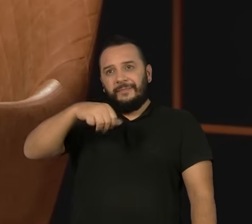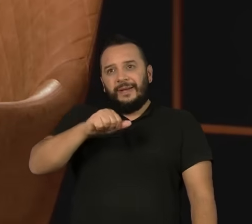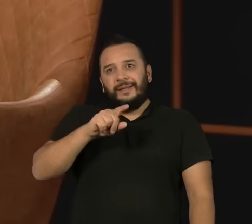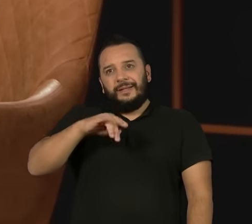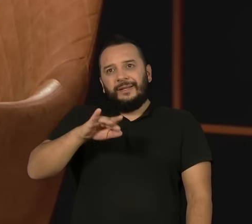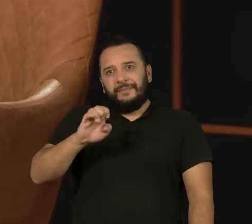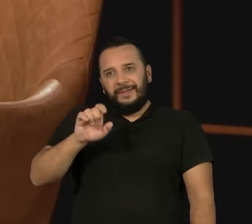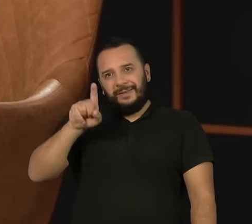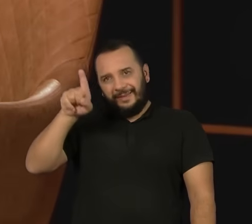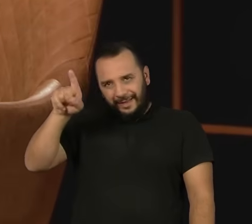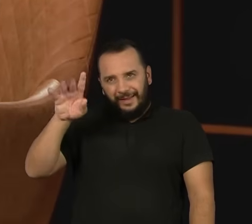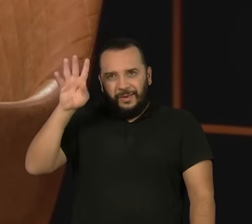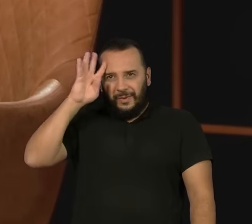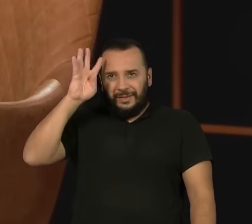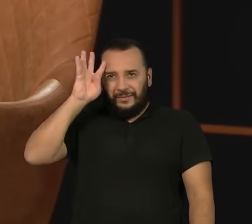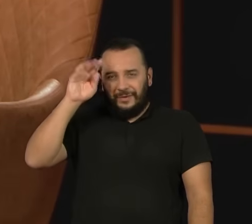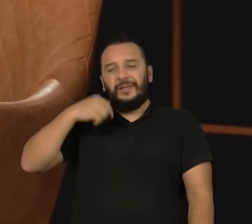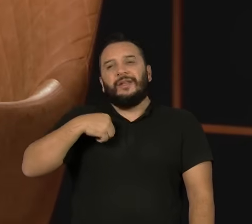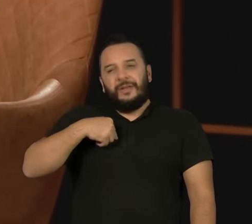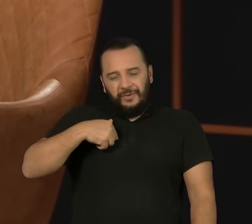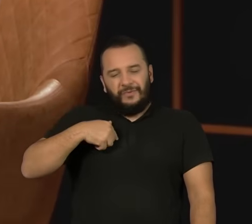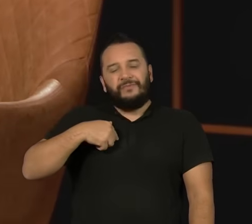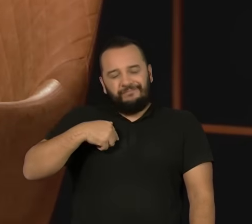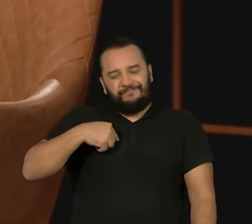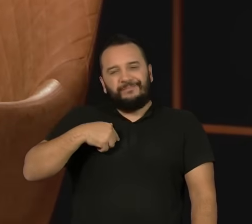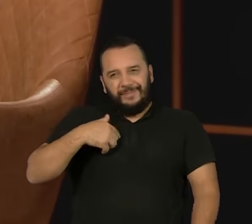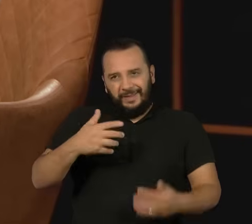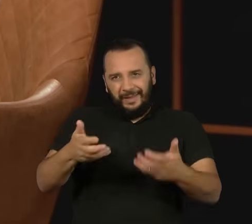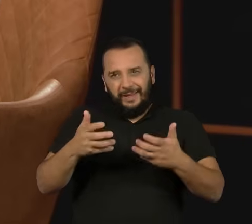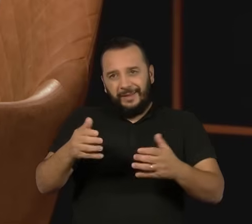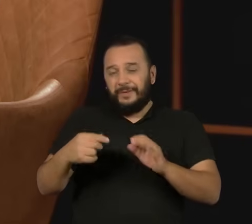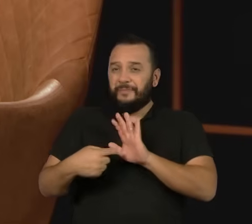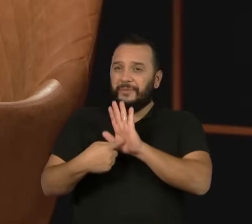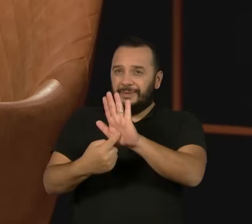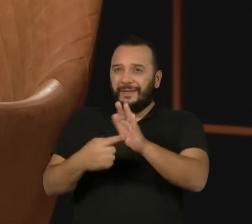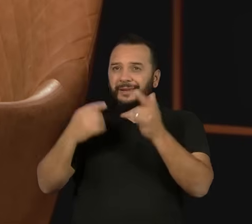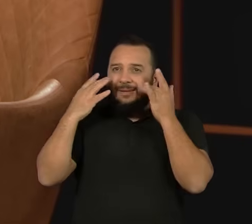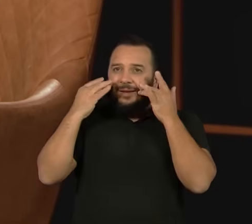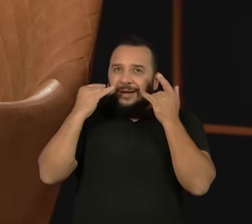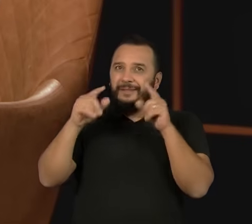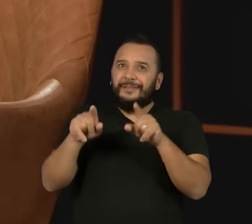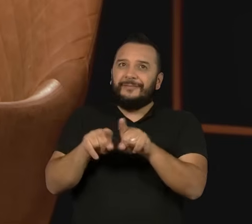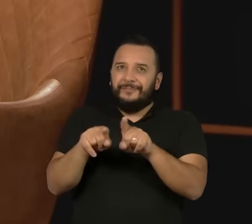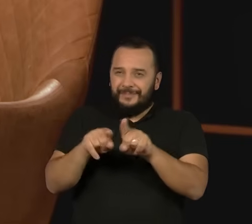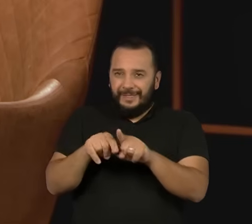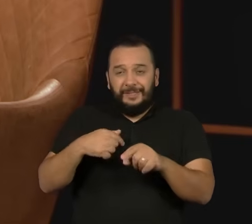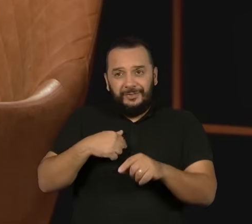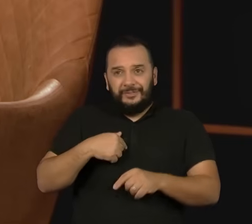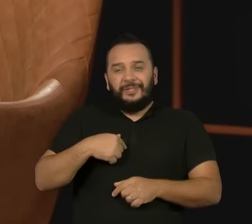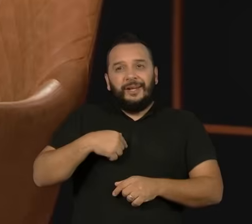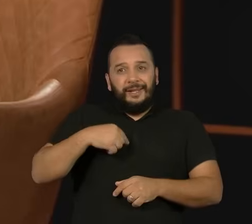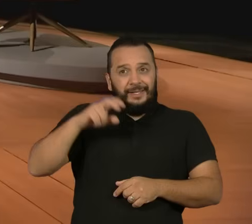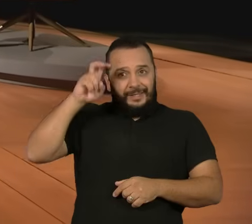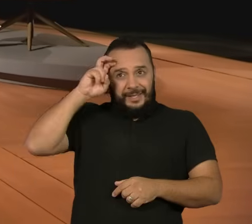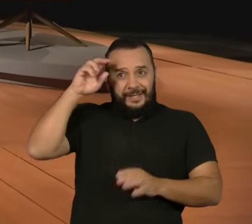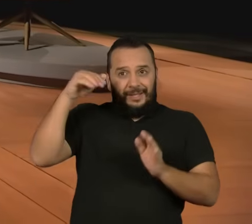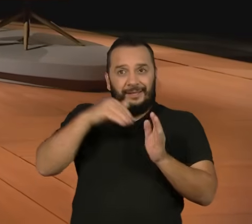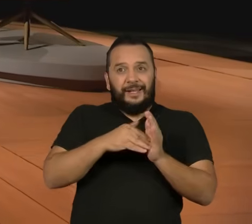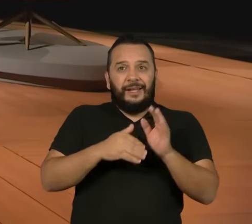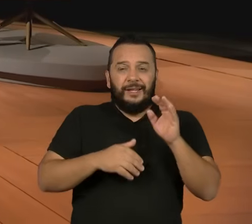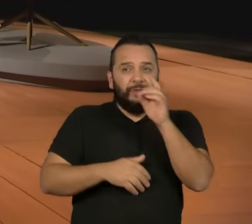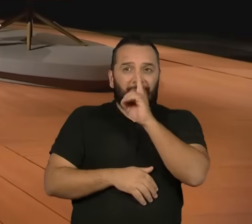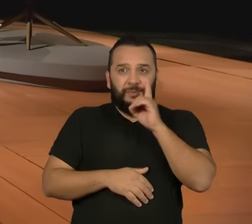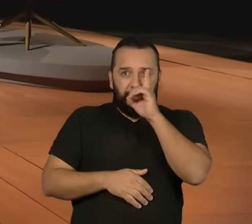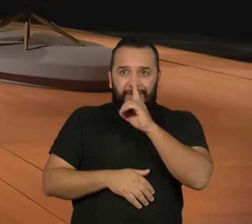quartas-feiras, acho importante levar esse espetáculo. Sim. Sabe? Então eu vou fazer lá de quinta a domingo, mas às quartas eu